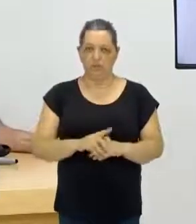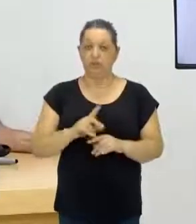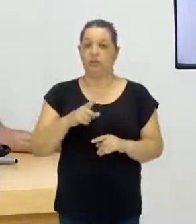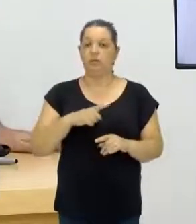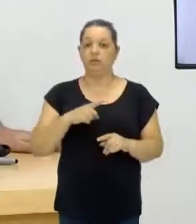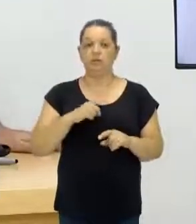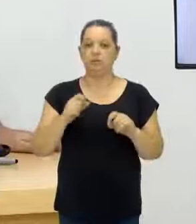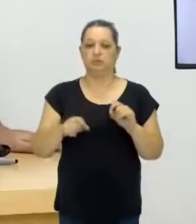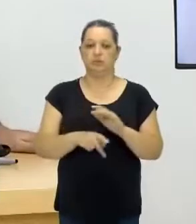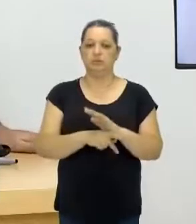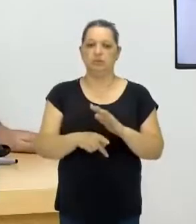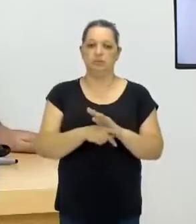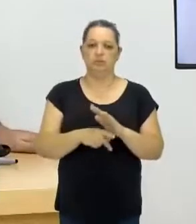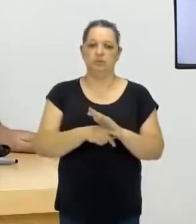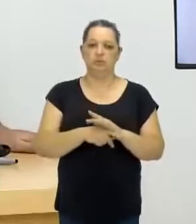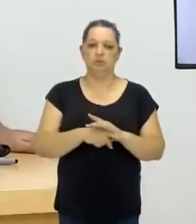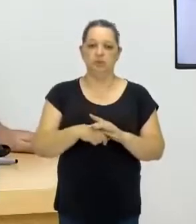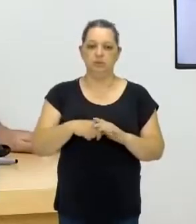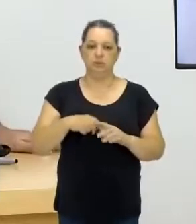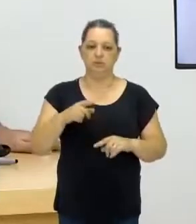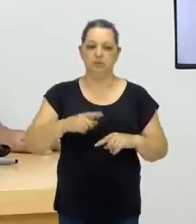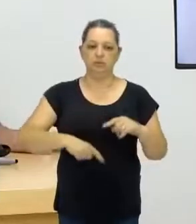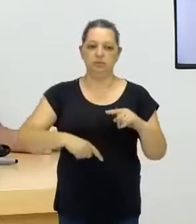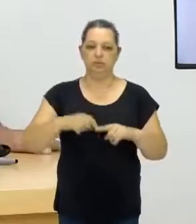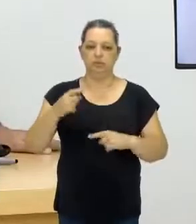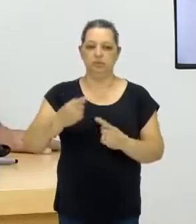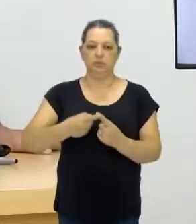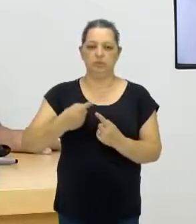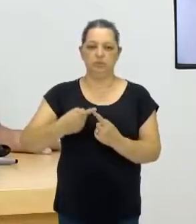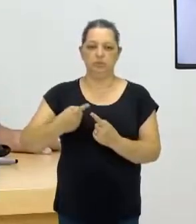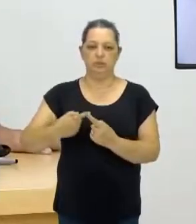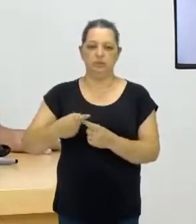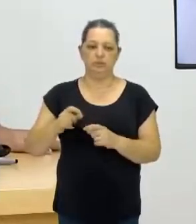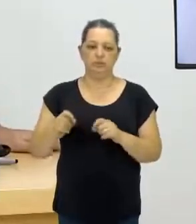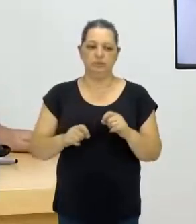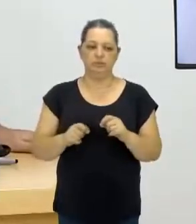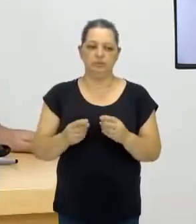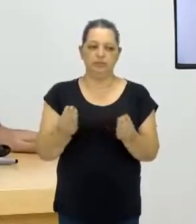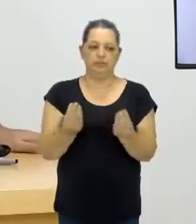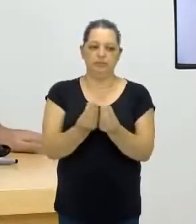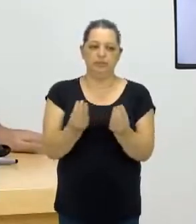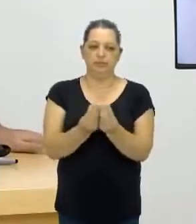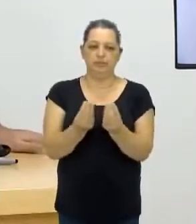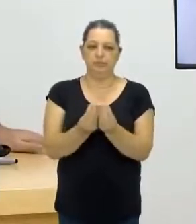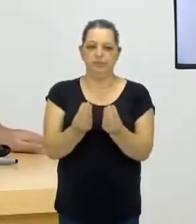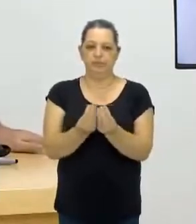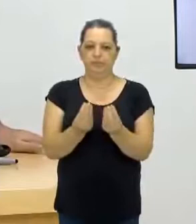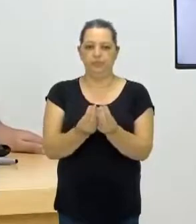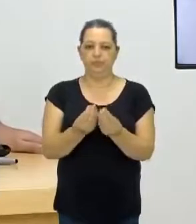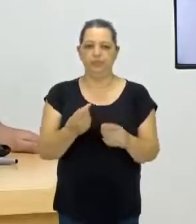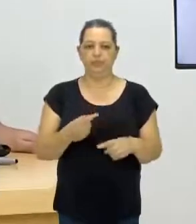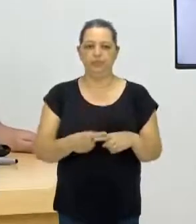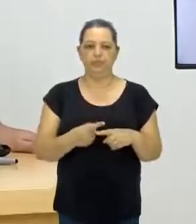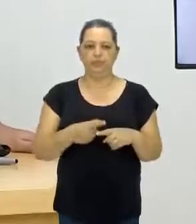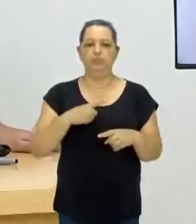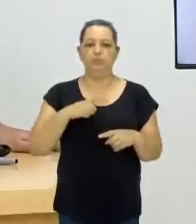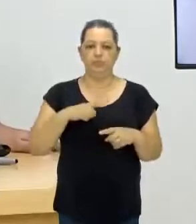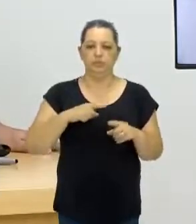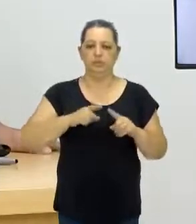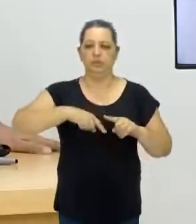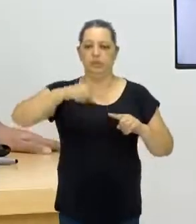transmite matéria, lembra? Pessoal, fique atento isso nas provas. As ondas transmitem